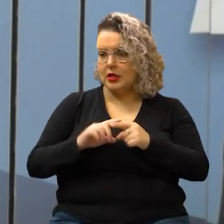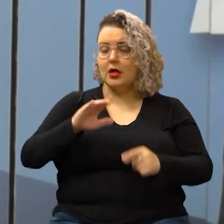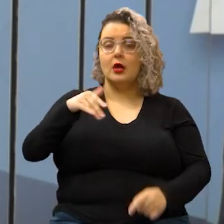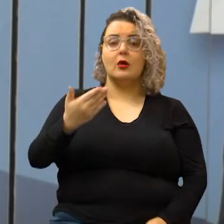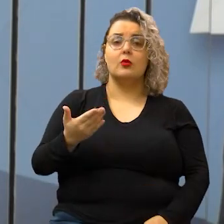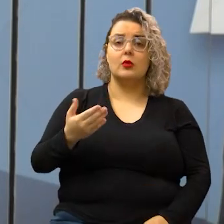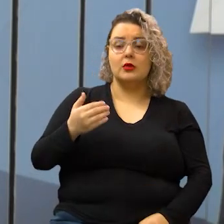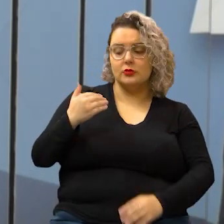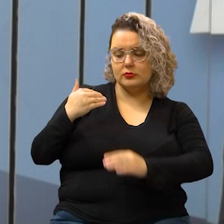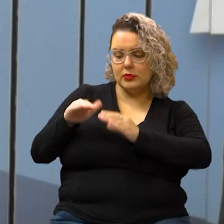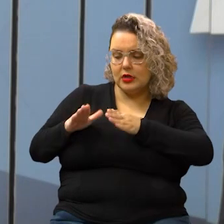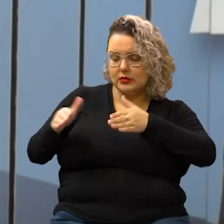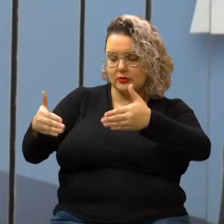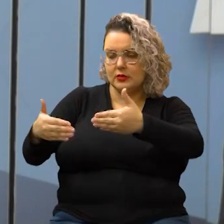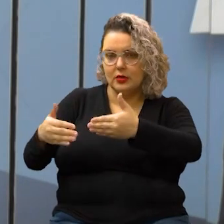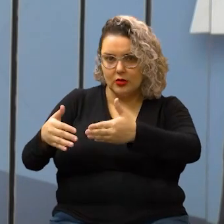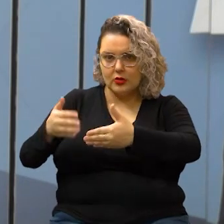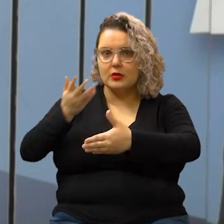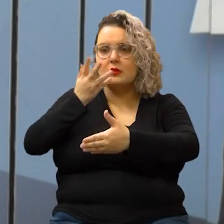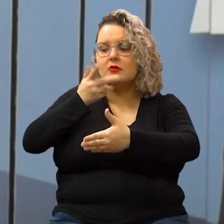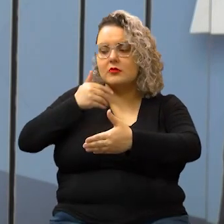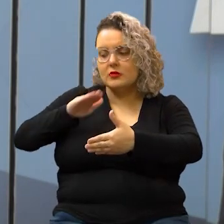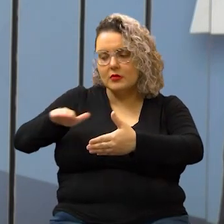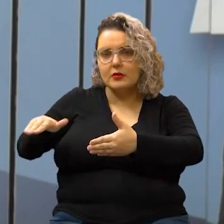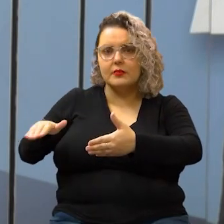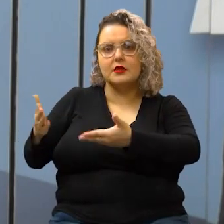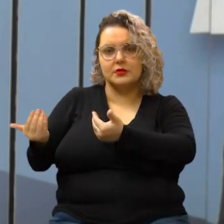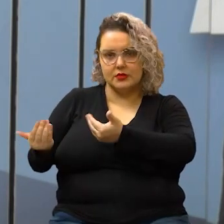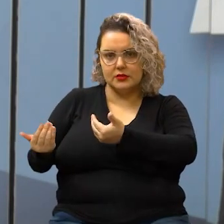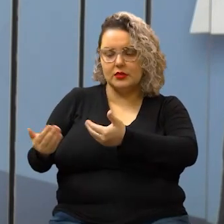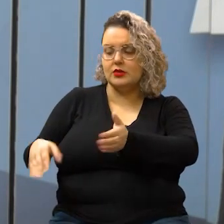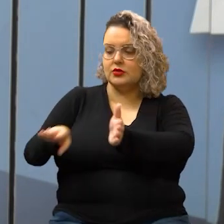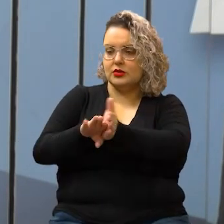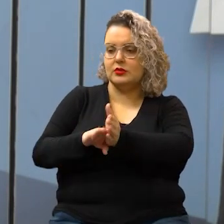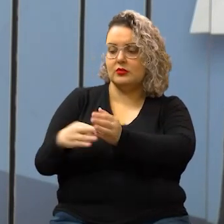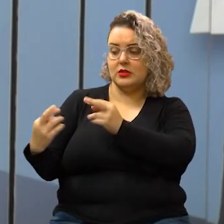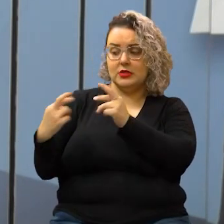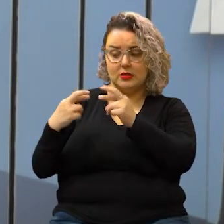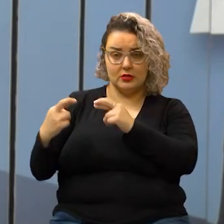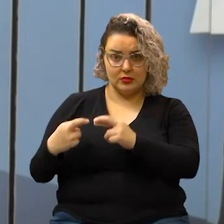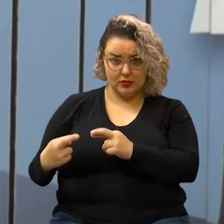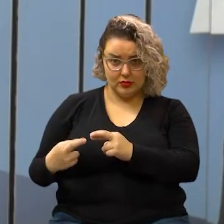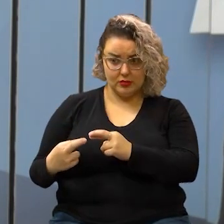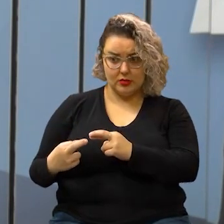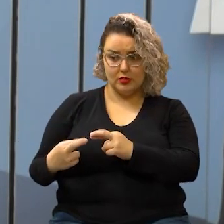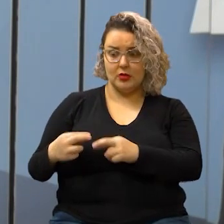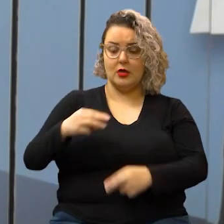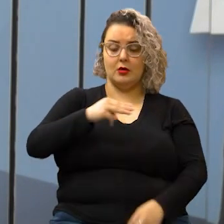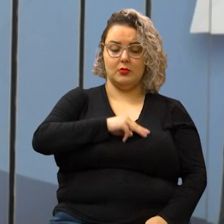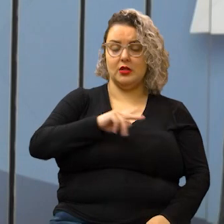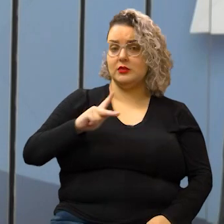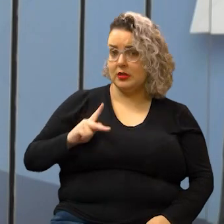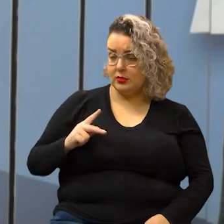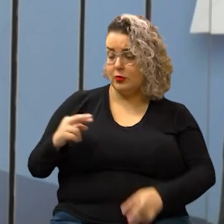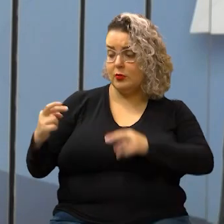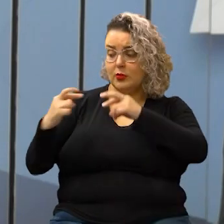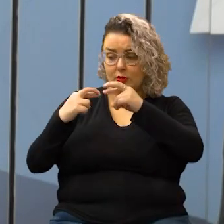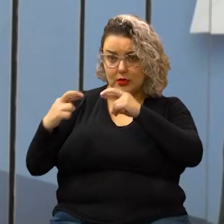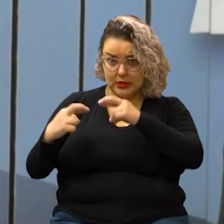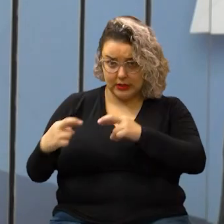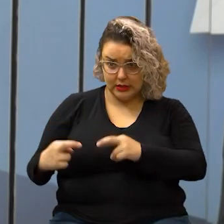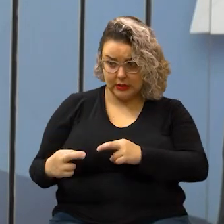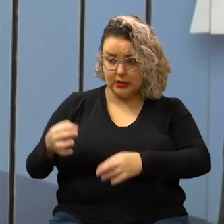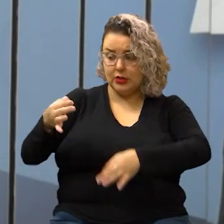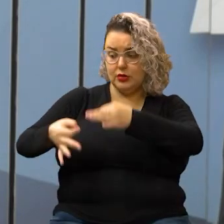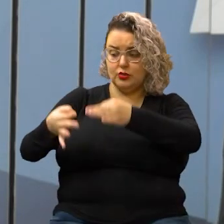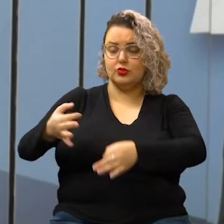para a Vara da Infância, né, lá chegando, isso vai ser autuado, passa pelo Ministério Público, né, e o juiz